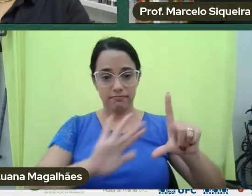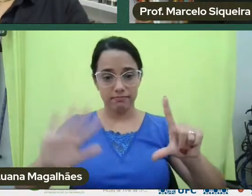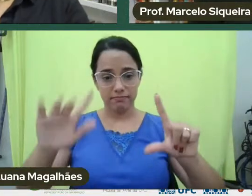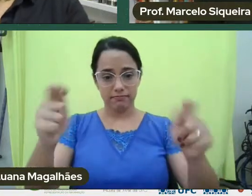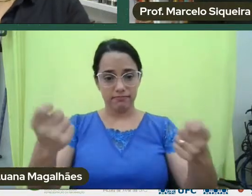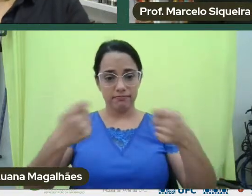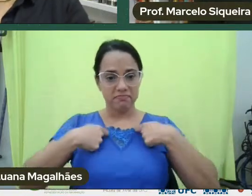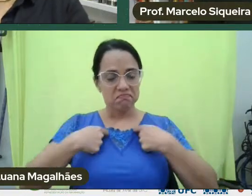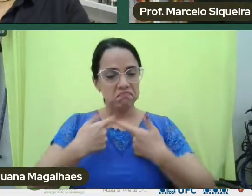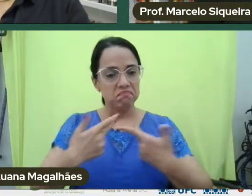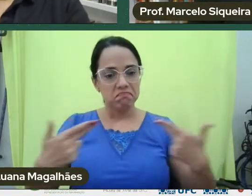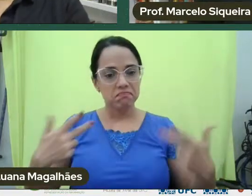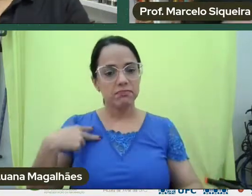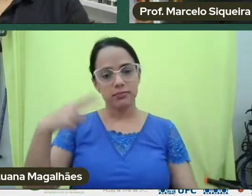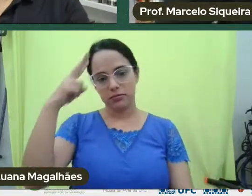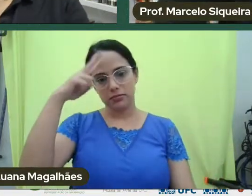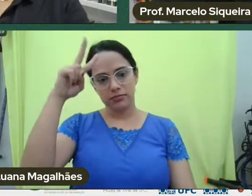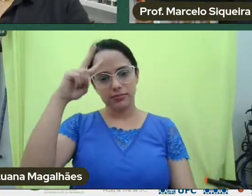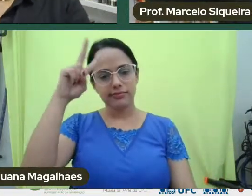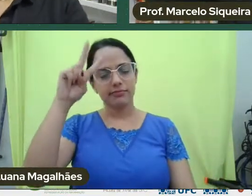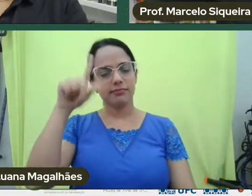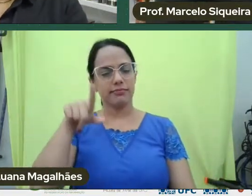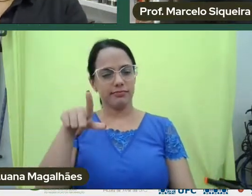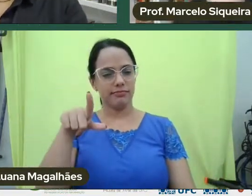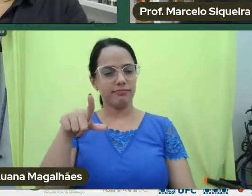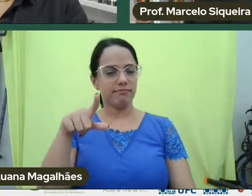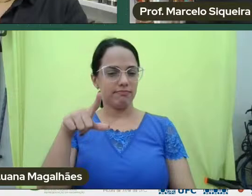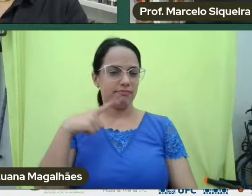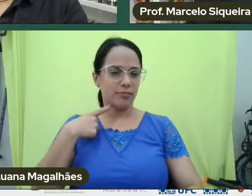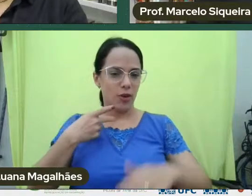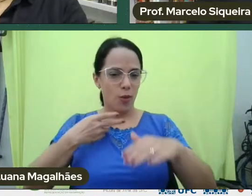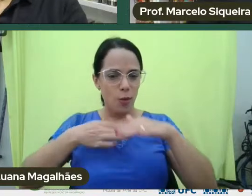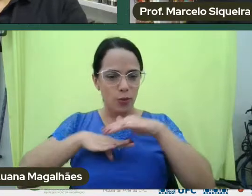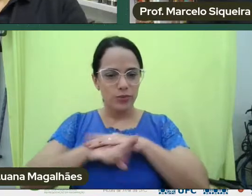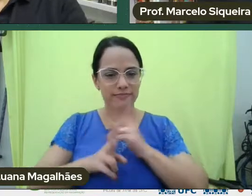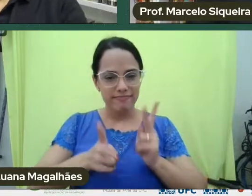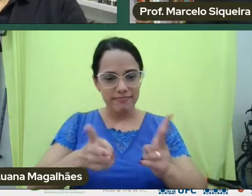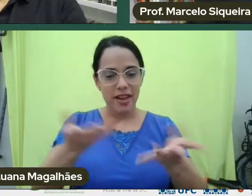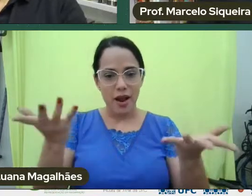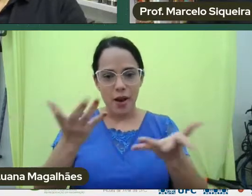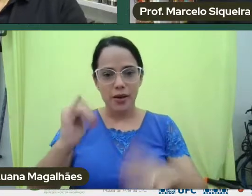apagada, nunca seja esquecida. É, vamos às perguntas, né?